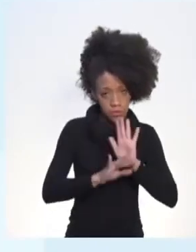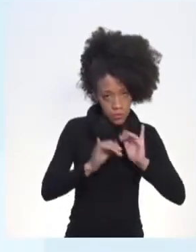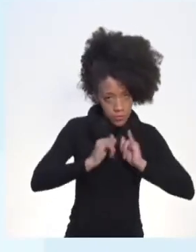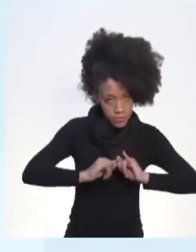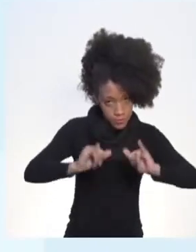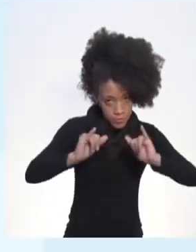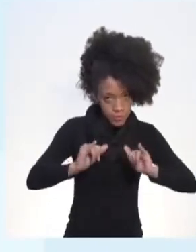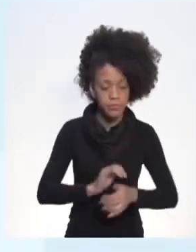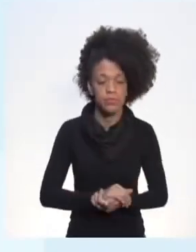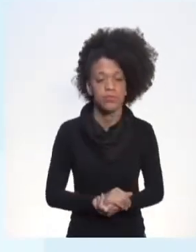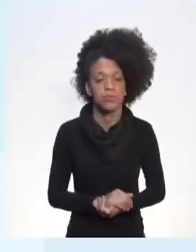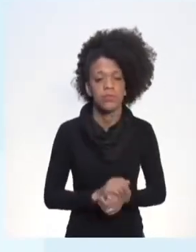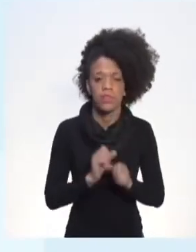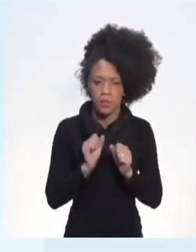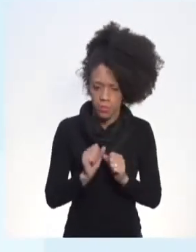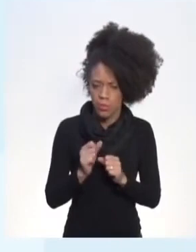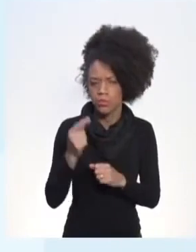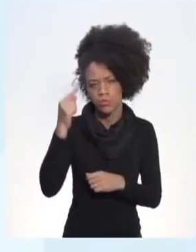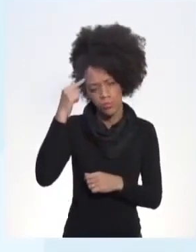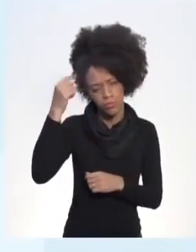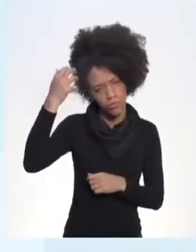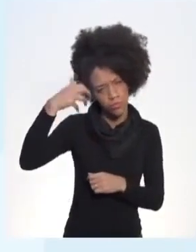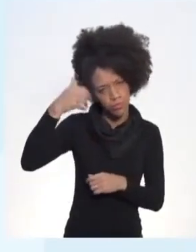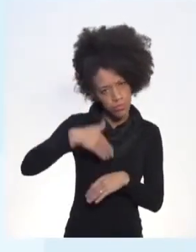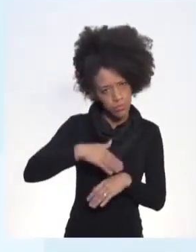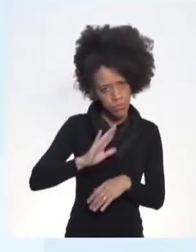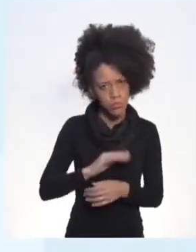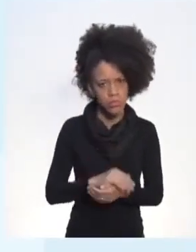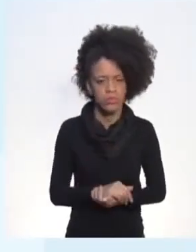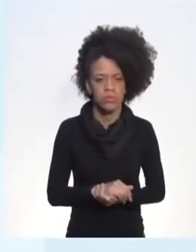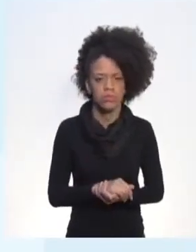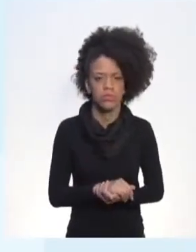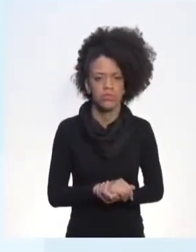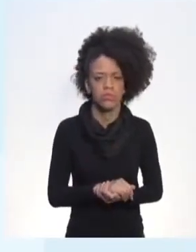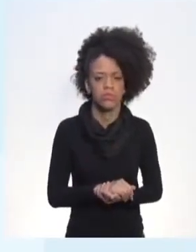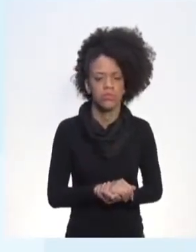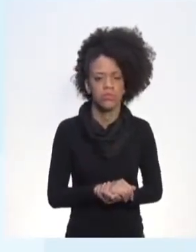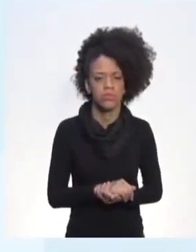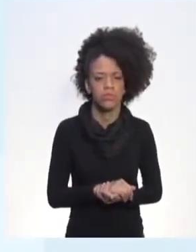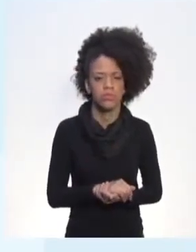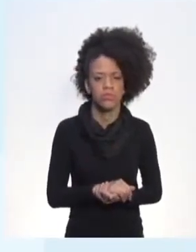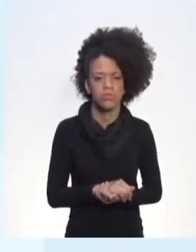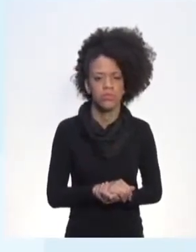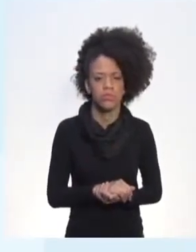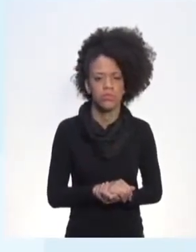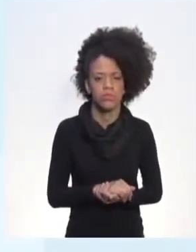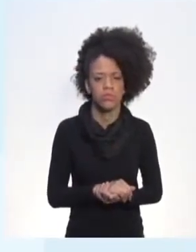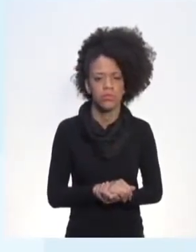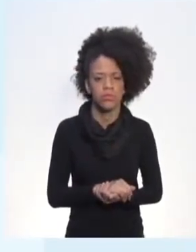E a gente pode pensar mais coisas, tá, gente? No corpo da notícia,